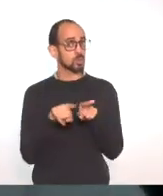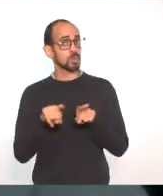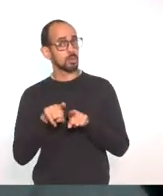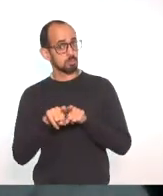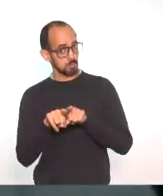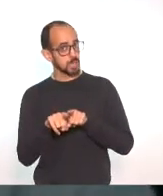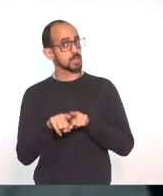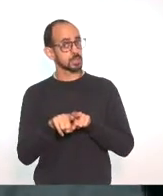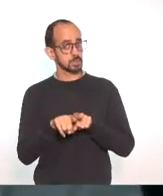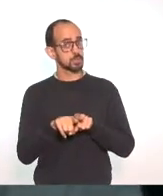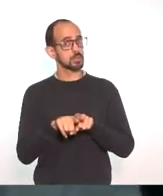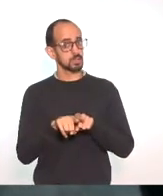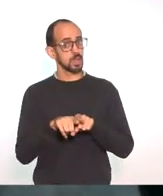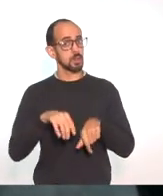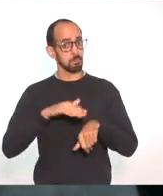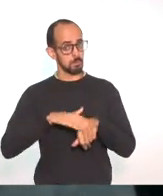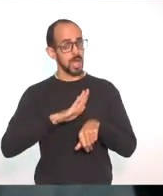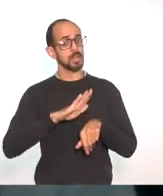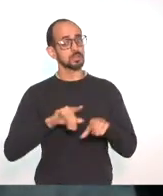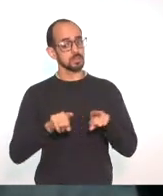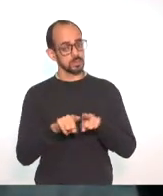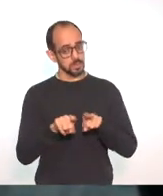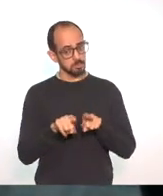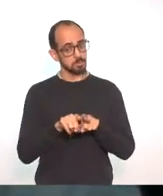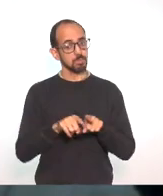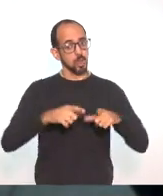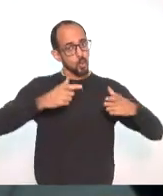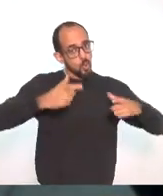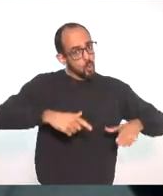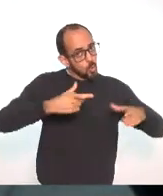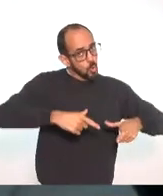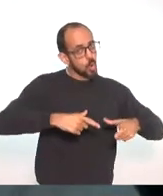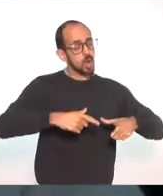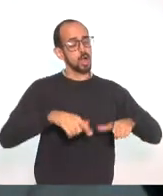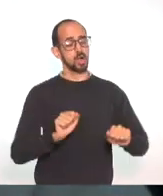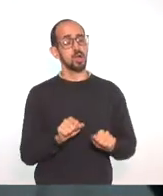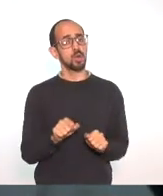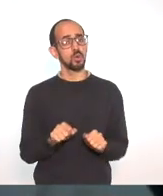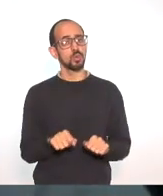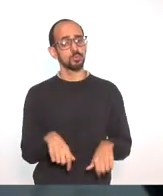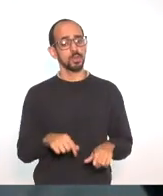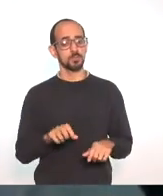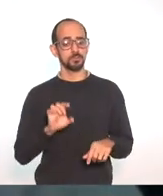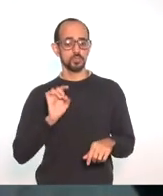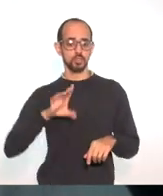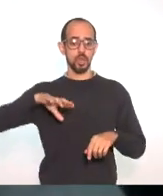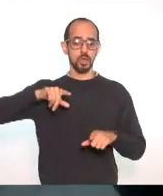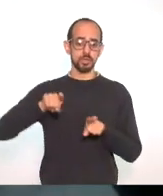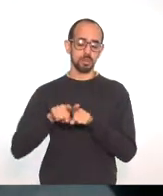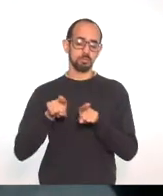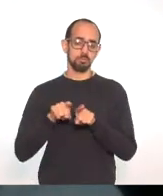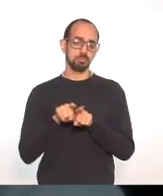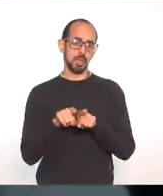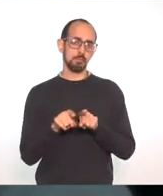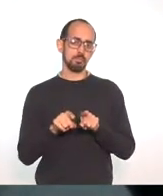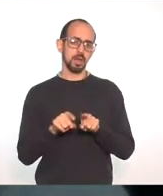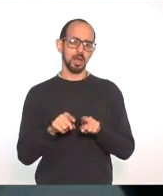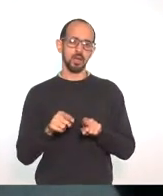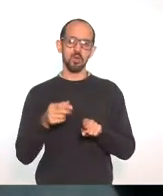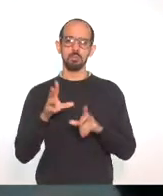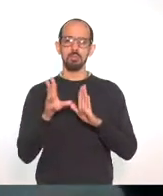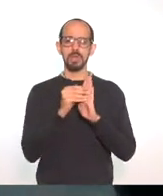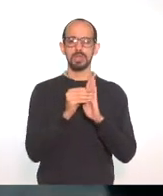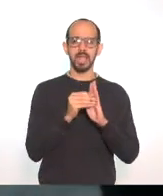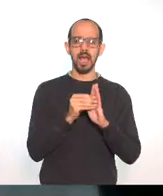pouco mais é amplo sobre as localidades sobre as questões territoriais então só para registrar que a importância